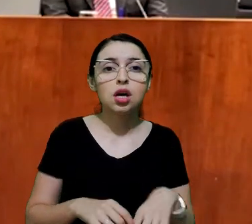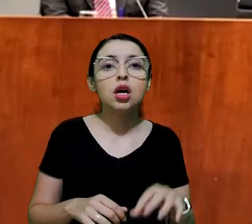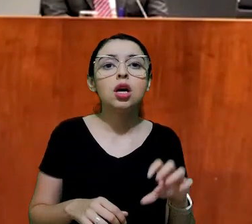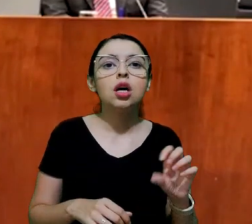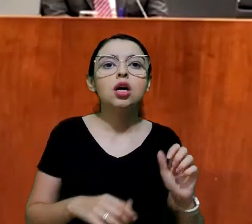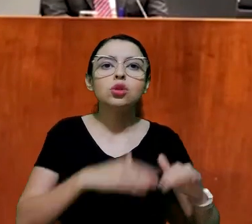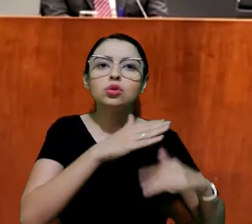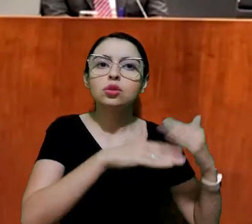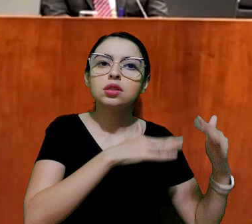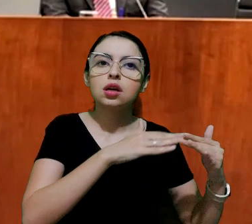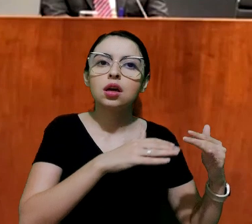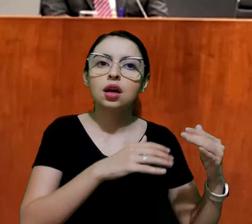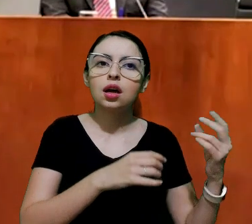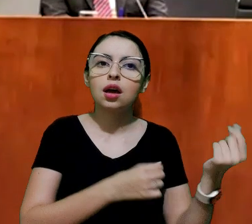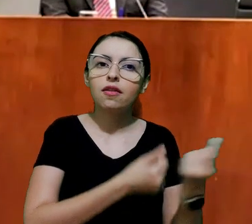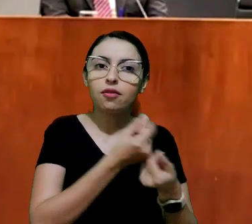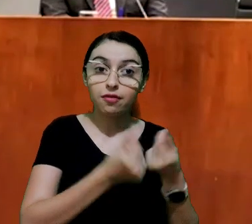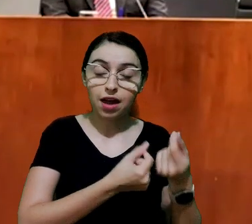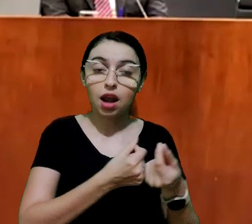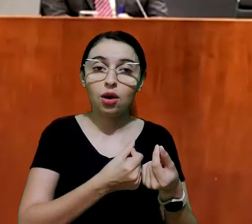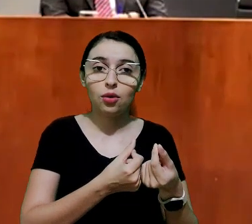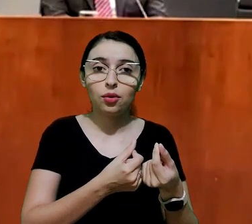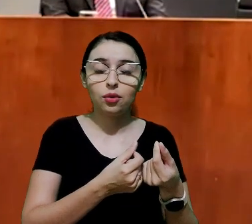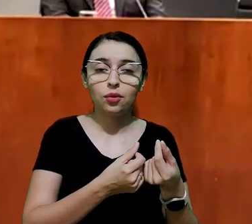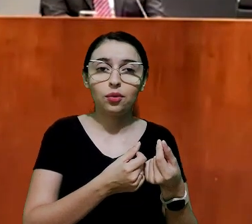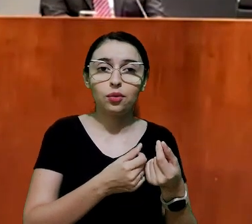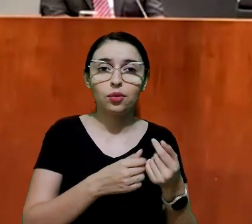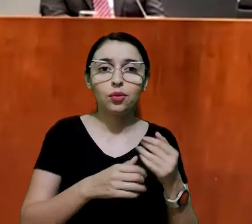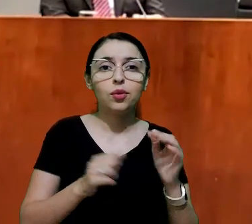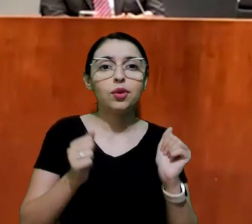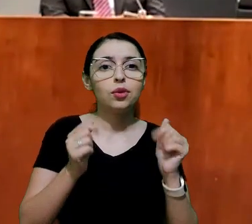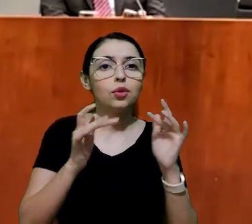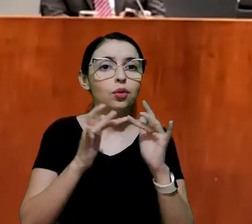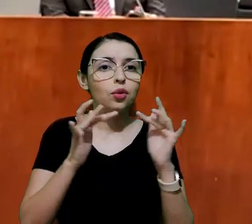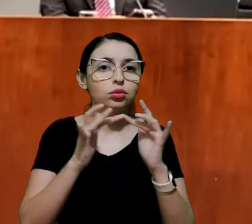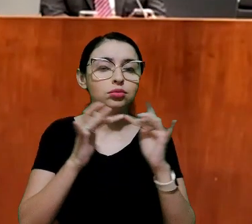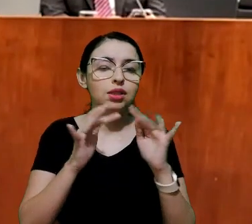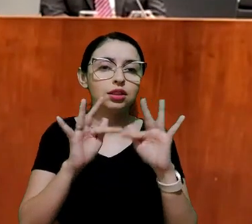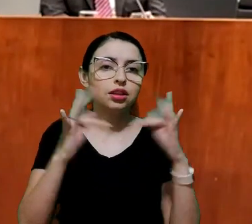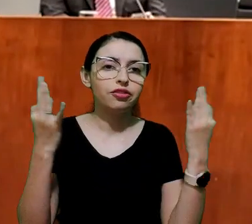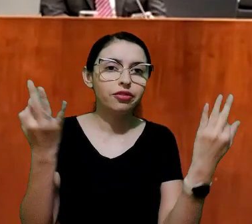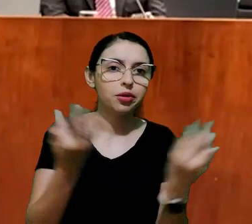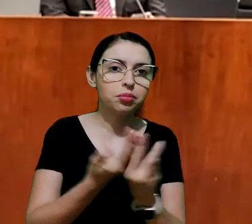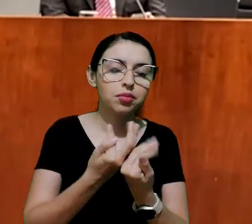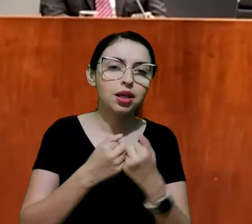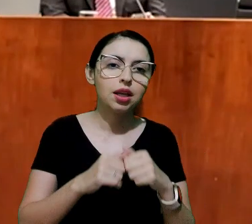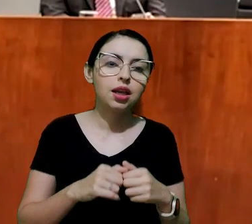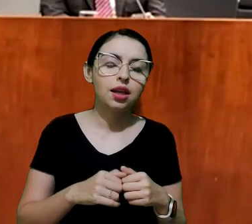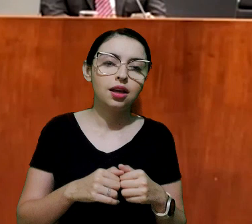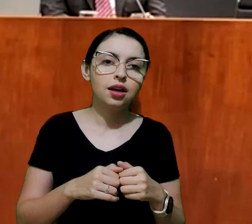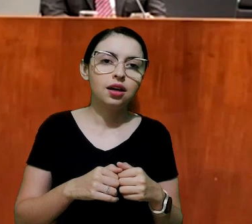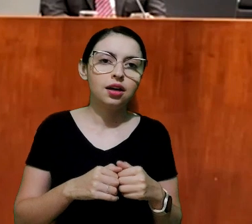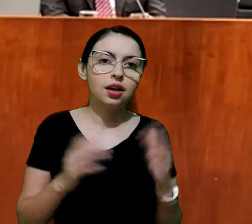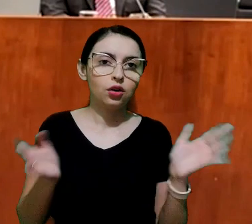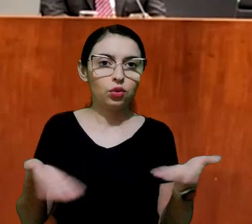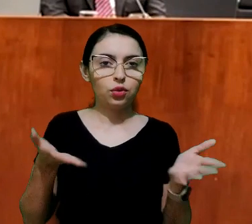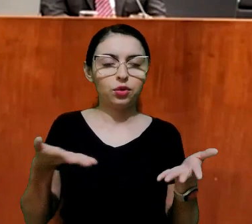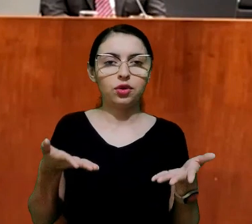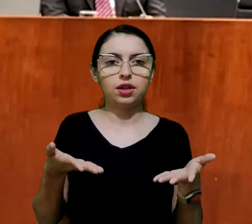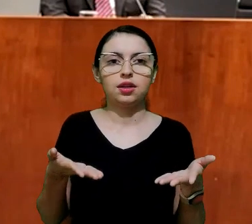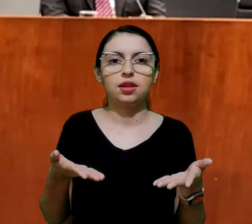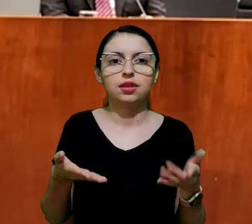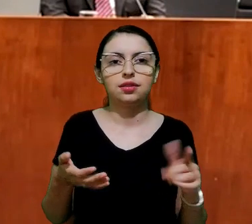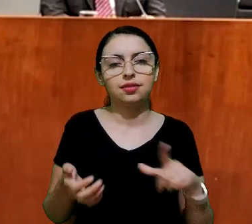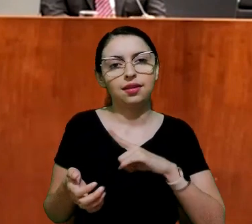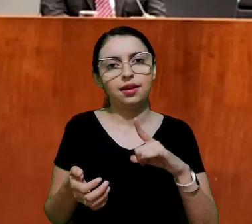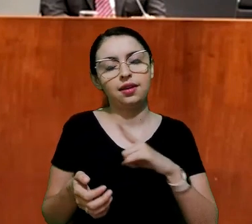o patrimônio e o afeto, né? A família é questão de ordem pública. Família que, na atualidade, passa a ter